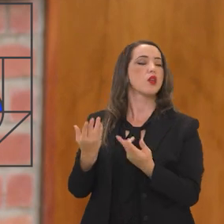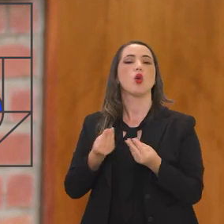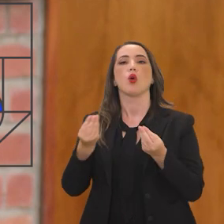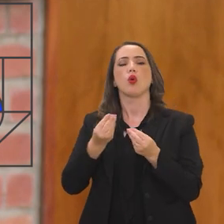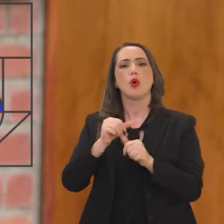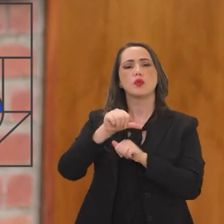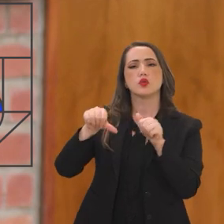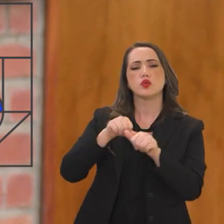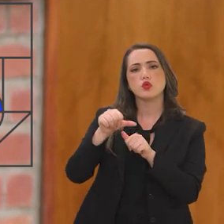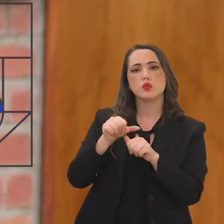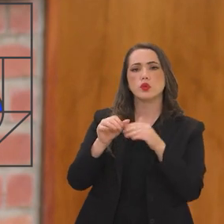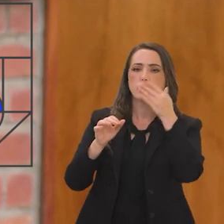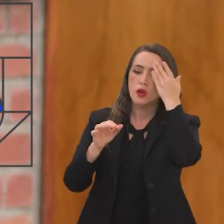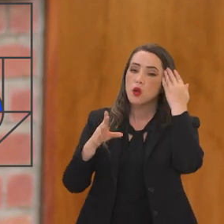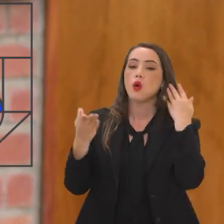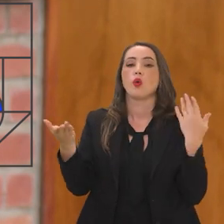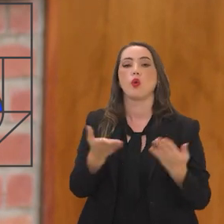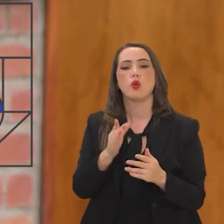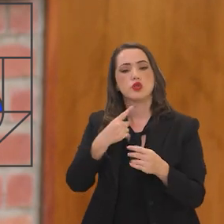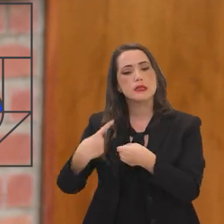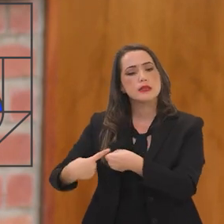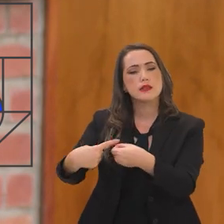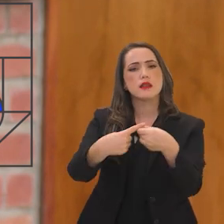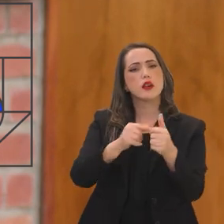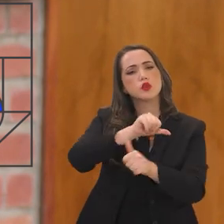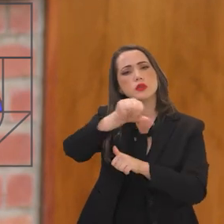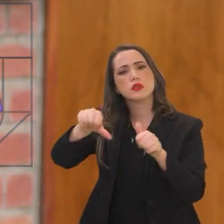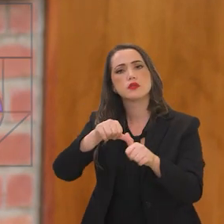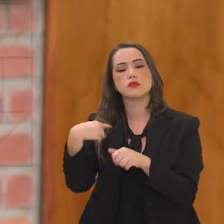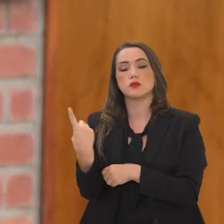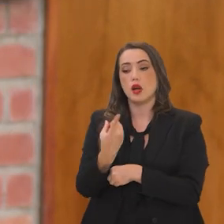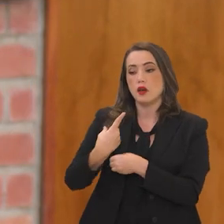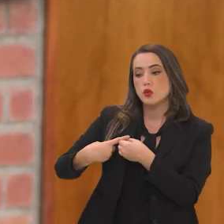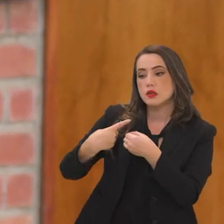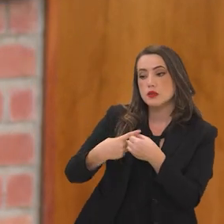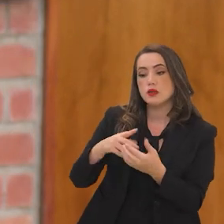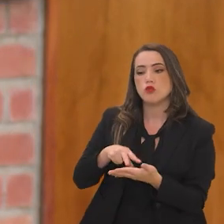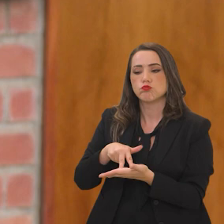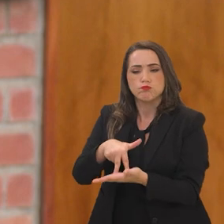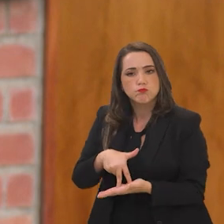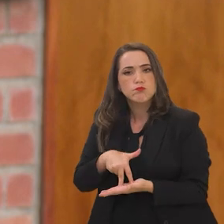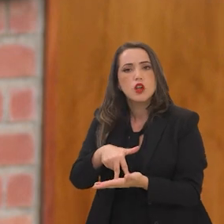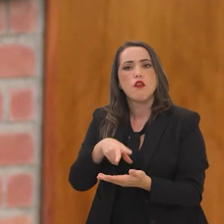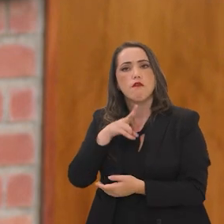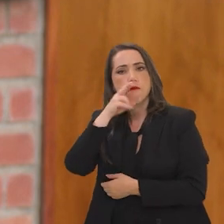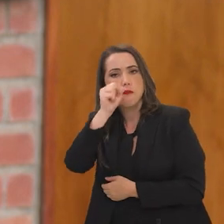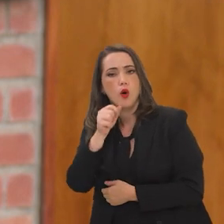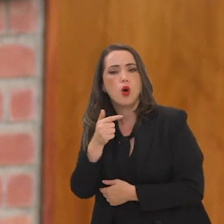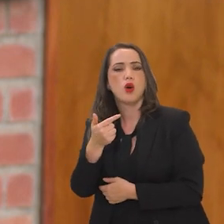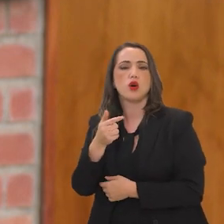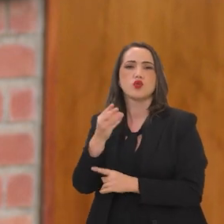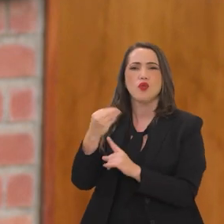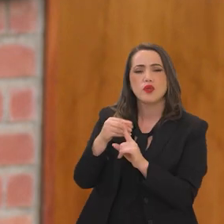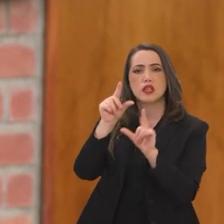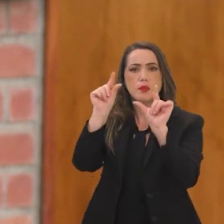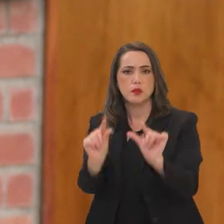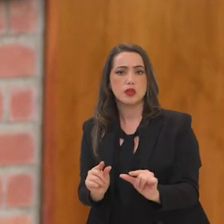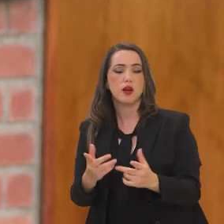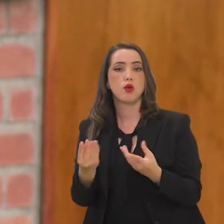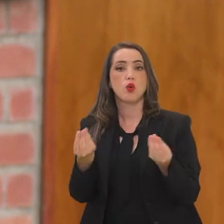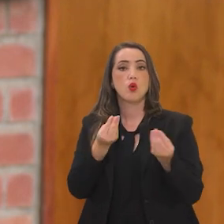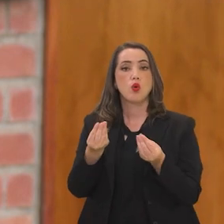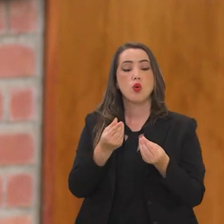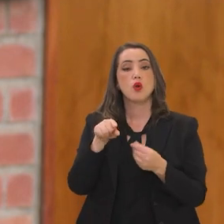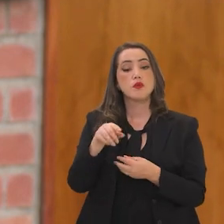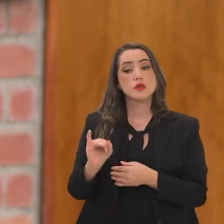como é que a gente modifica o desenho das para tornar as nossas cidades mais resilientes menos vulneráveis como é que você